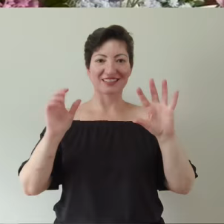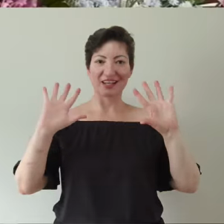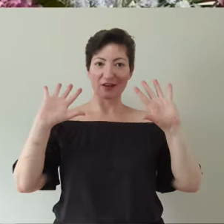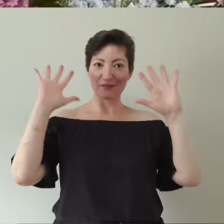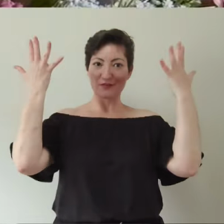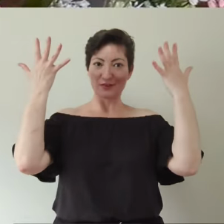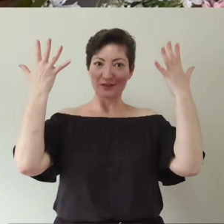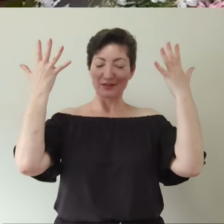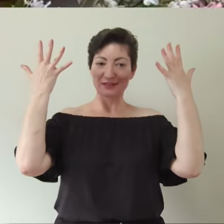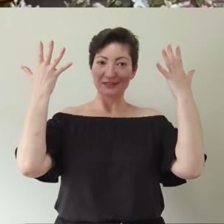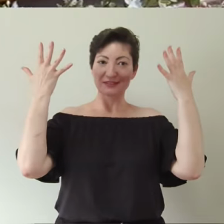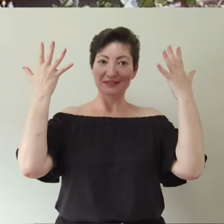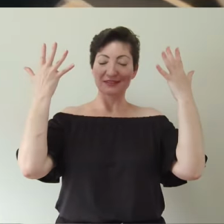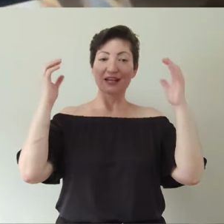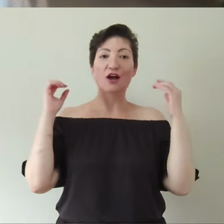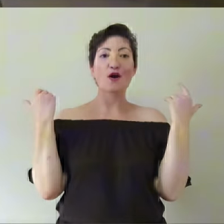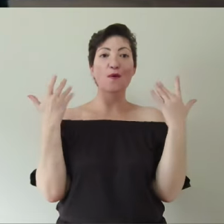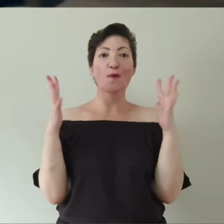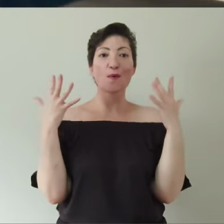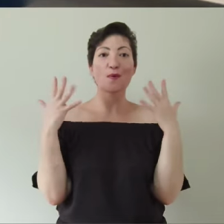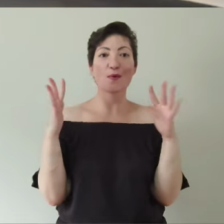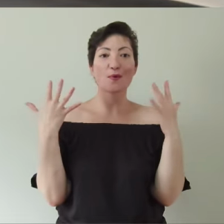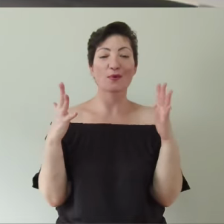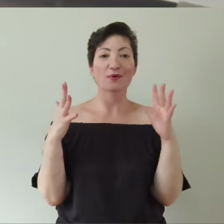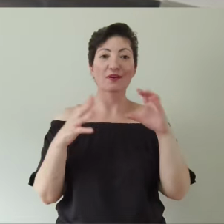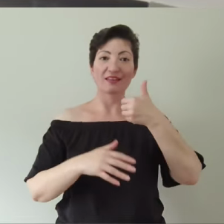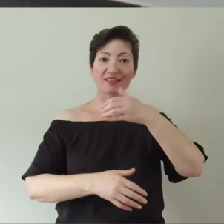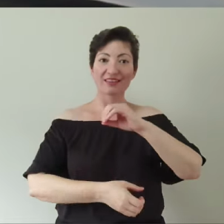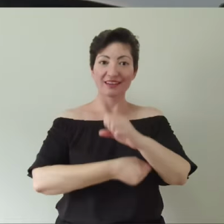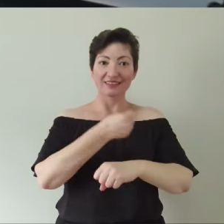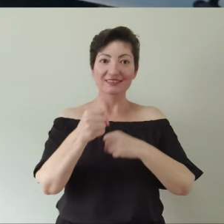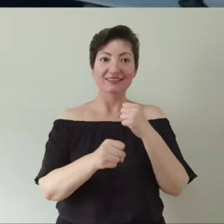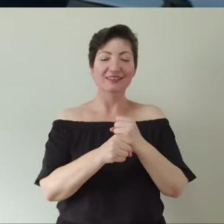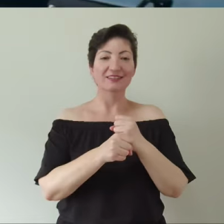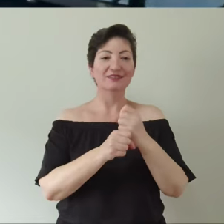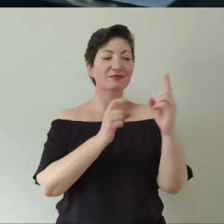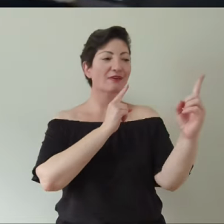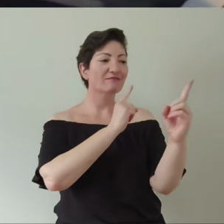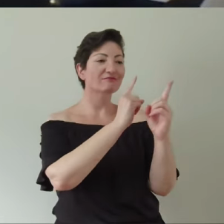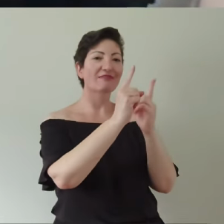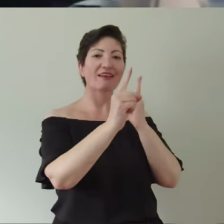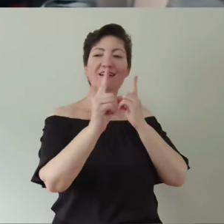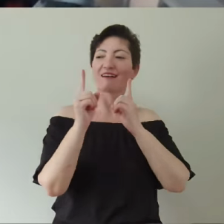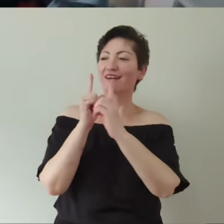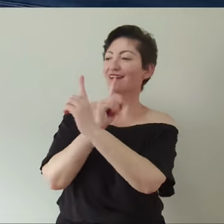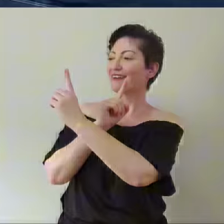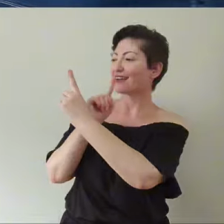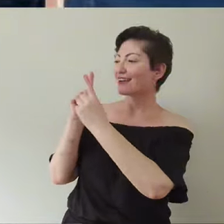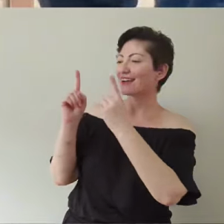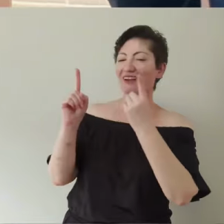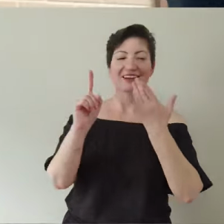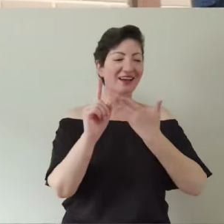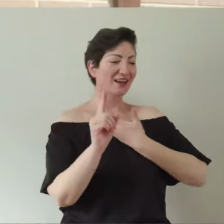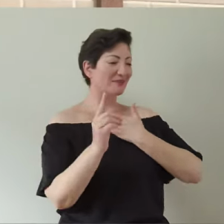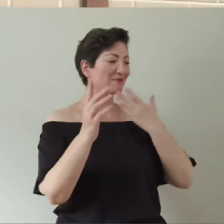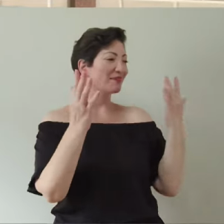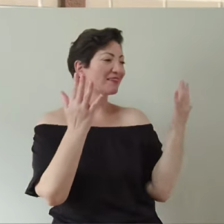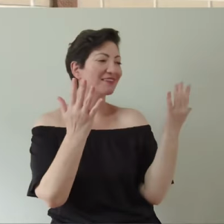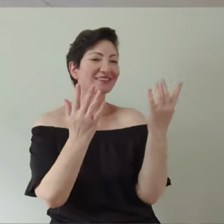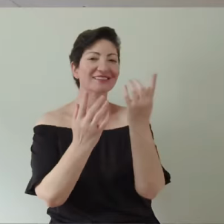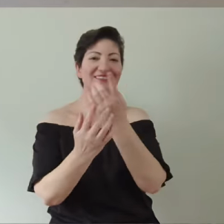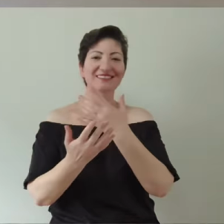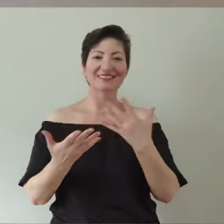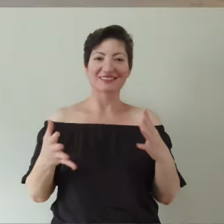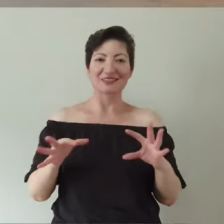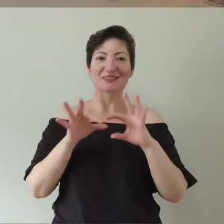dos 10 anos do Grupo Dia de Arte foi um grande reencontro com os nossos amigos e parceiros que passaram pelo